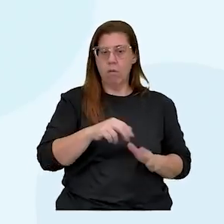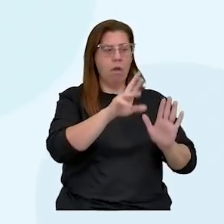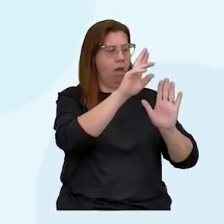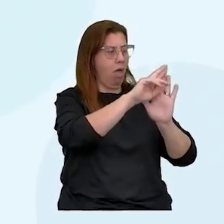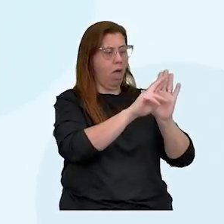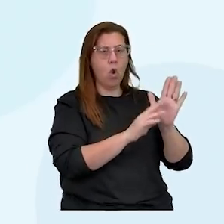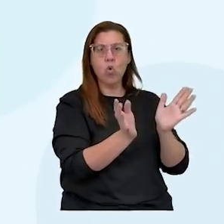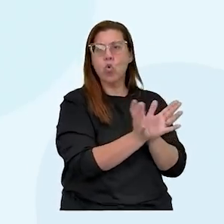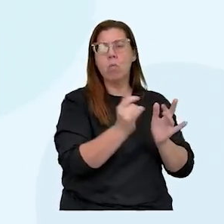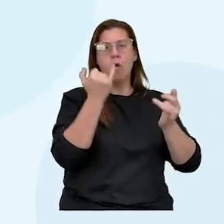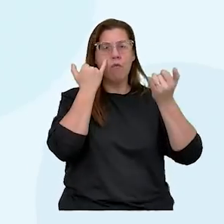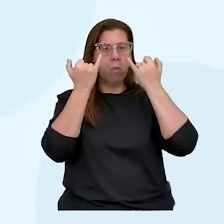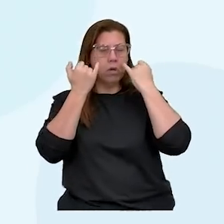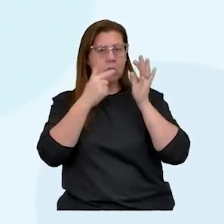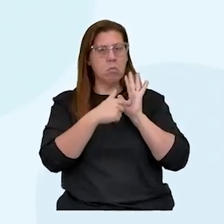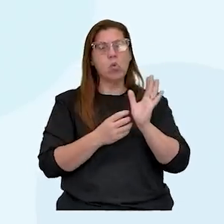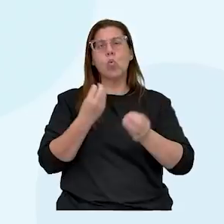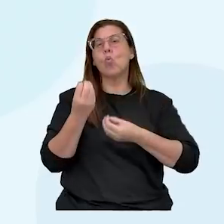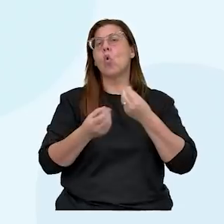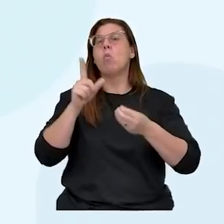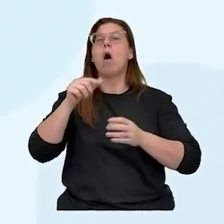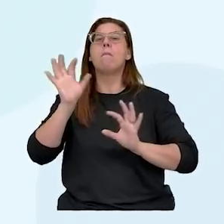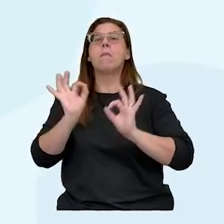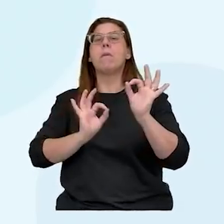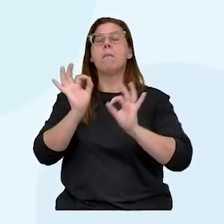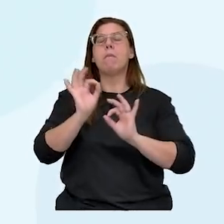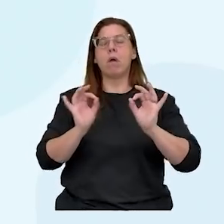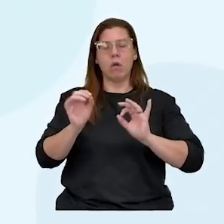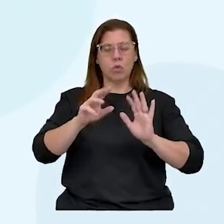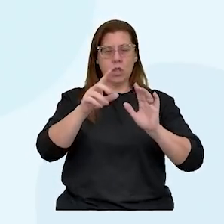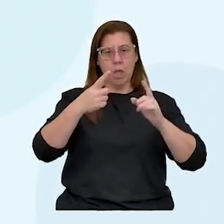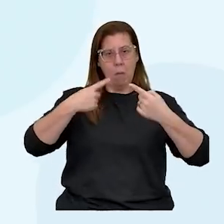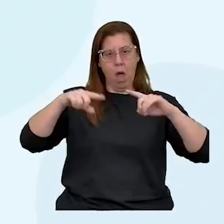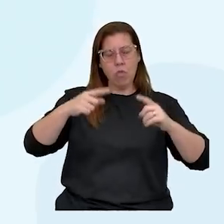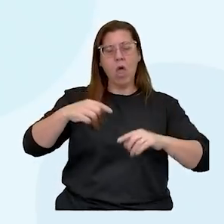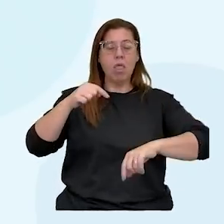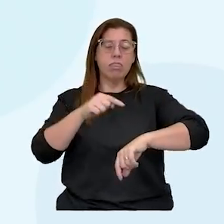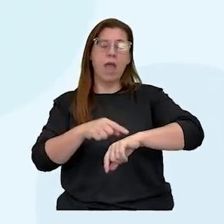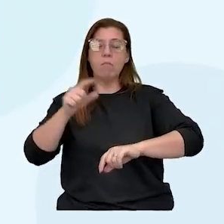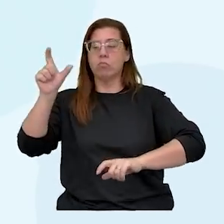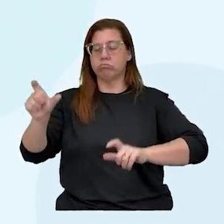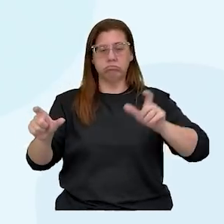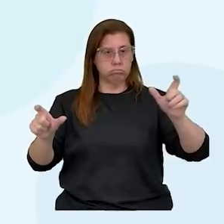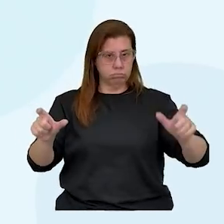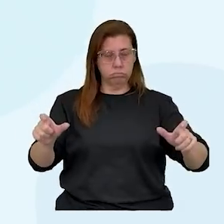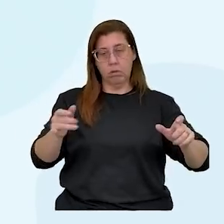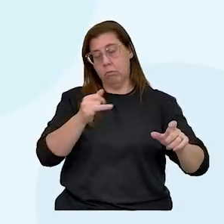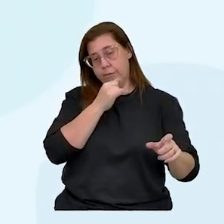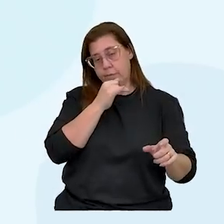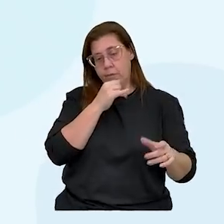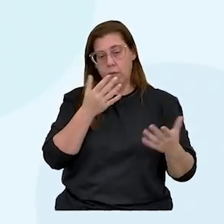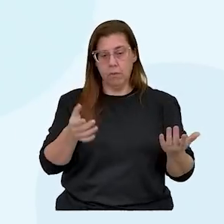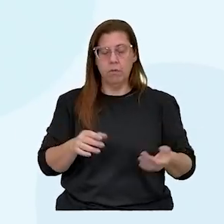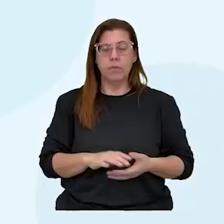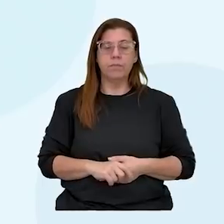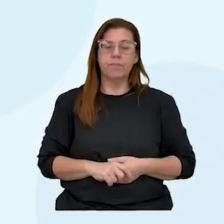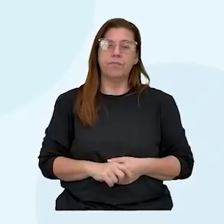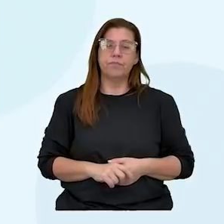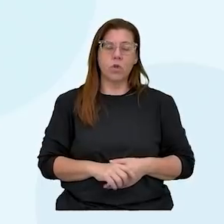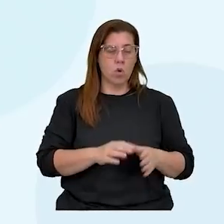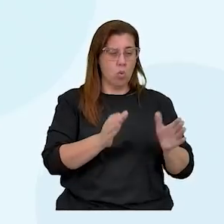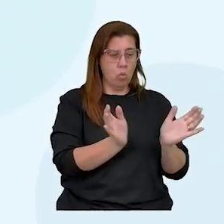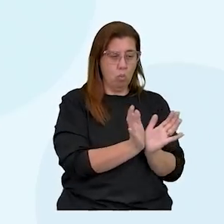também vai dizer muito, tá? E aí, uma dica que eu dou, é super importante não se deixar levar com essa